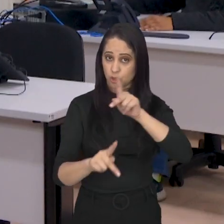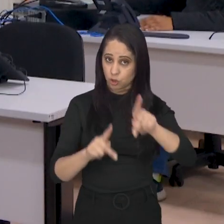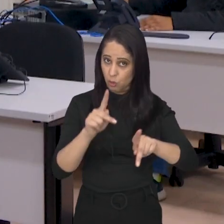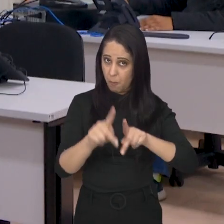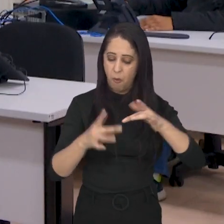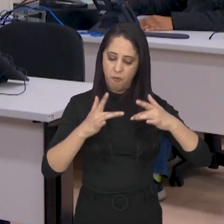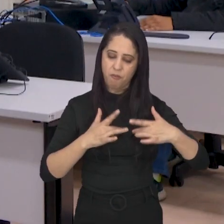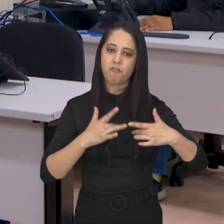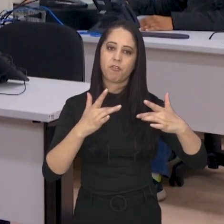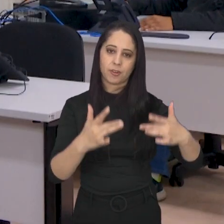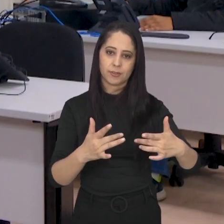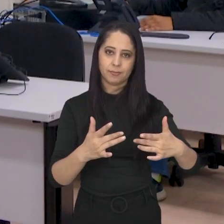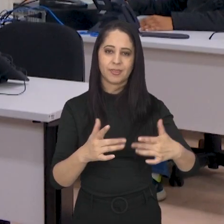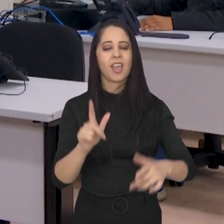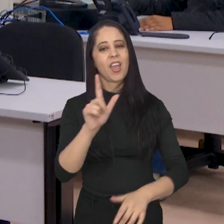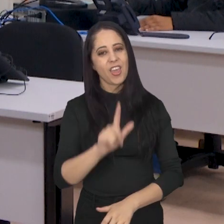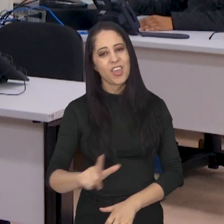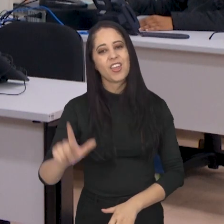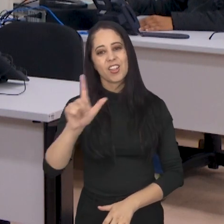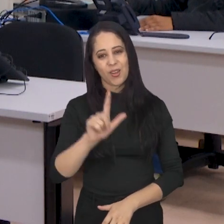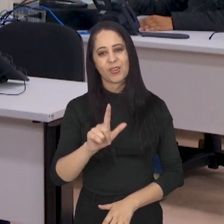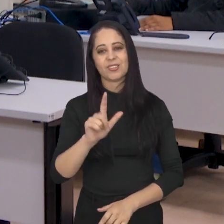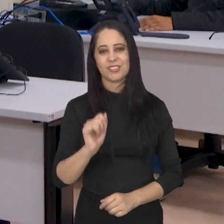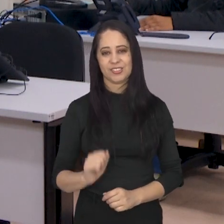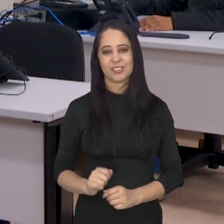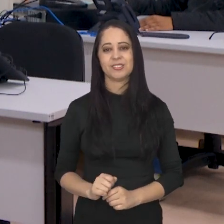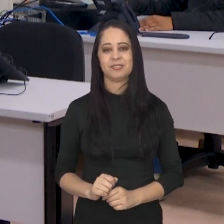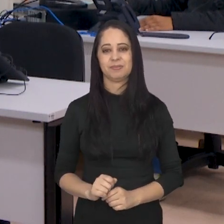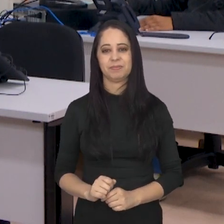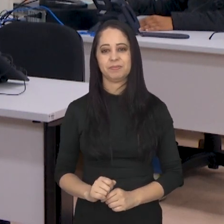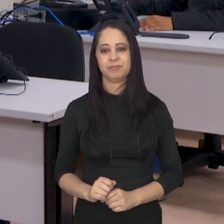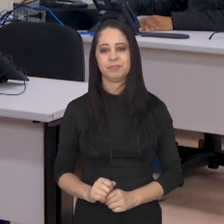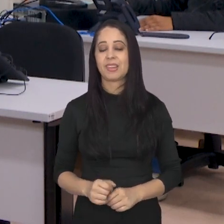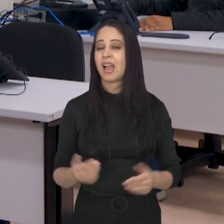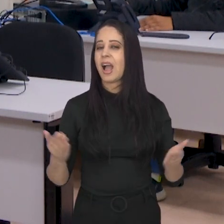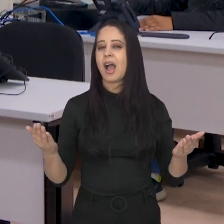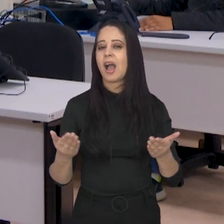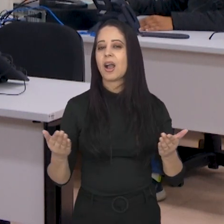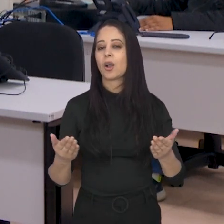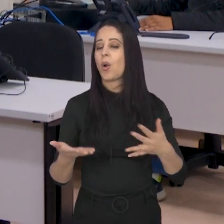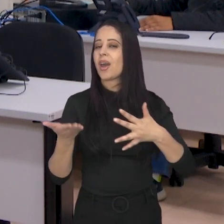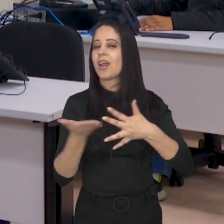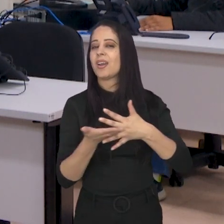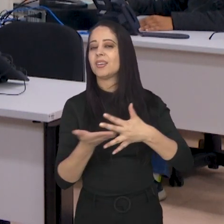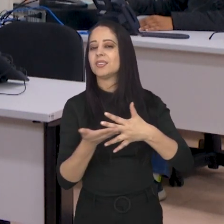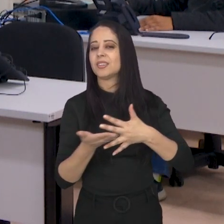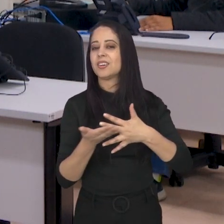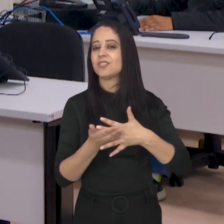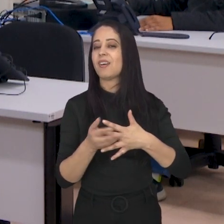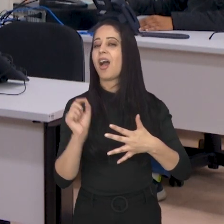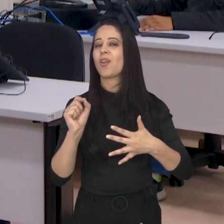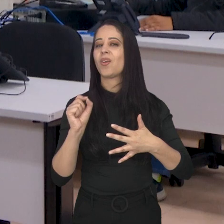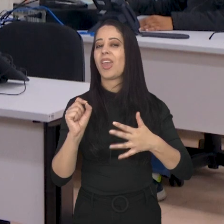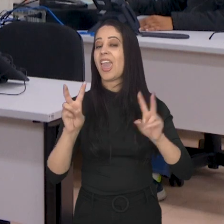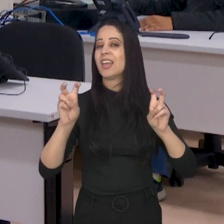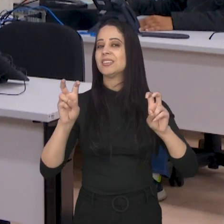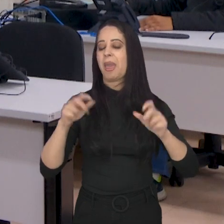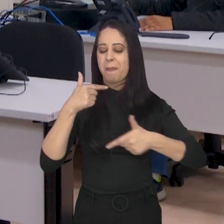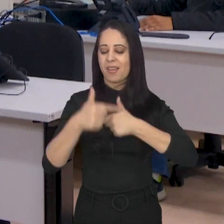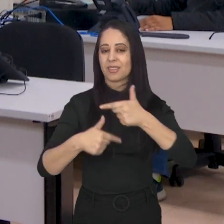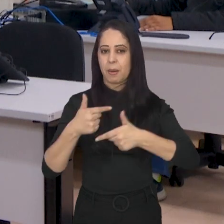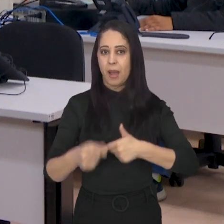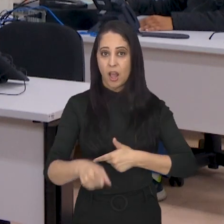vida e nós temos que ajudar o próximo. Ainda de acordo com o vereador Dr. José Cláudio, a doação é um ato de empatia e